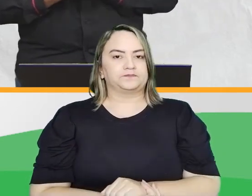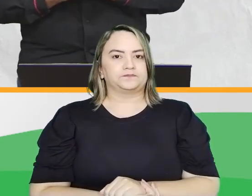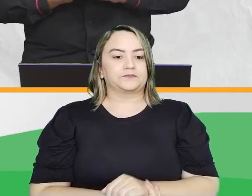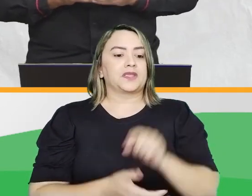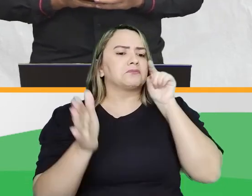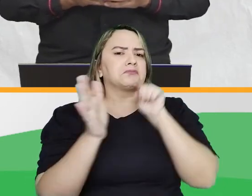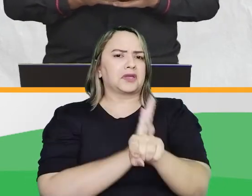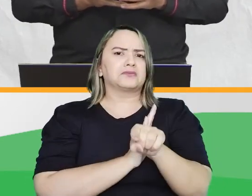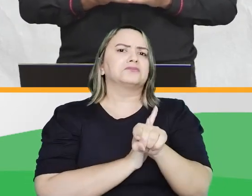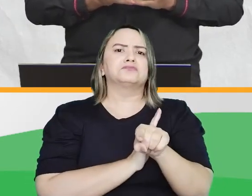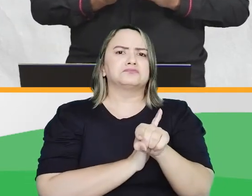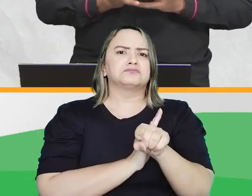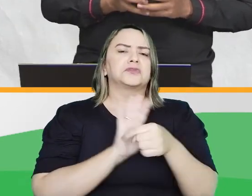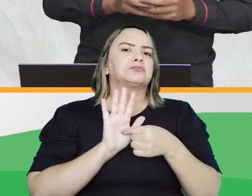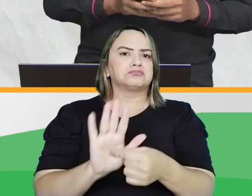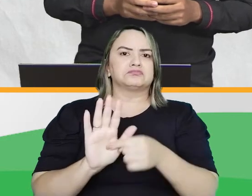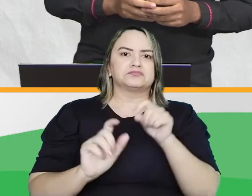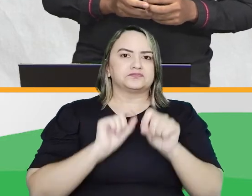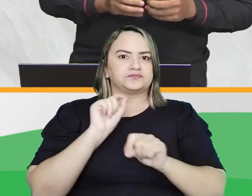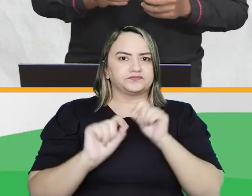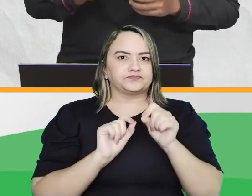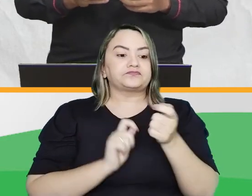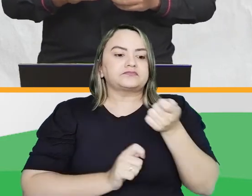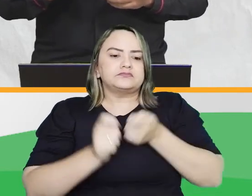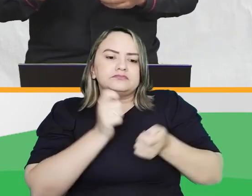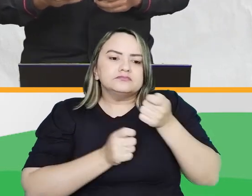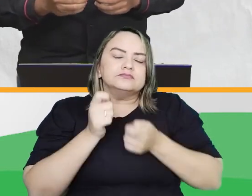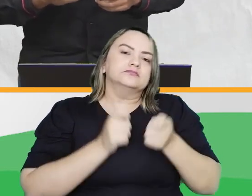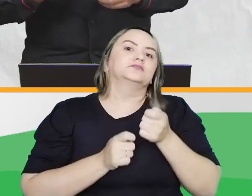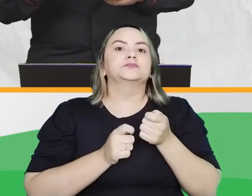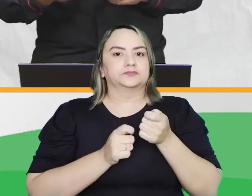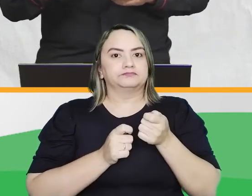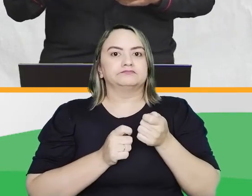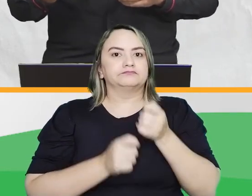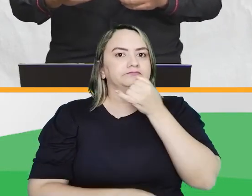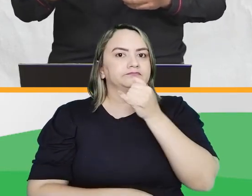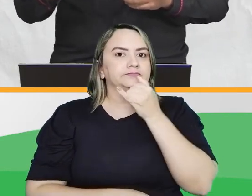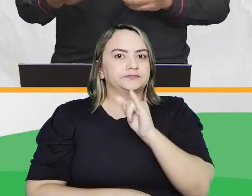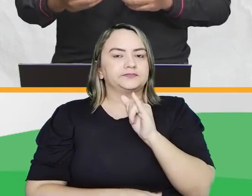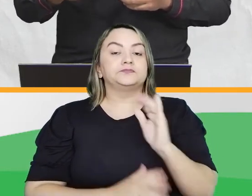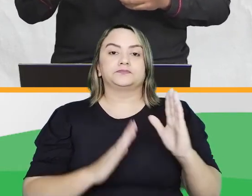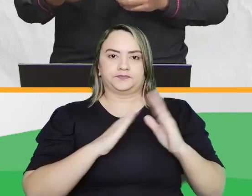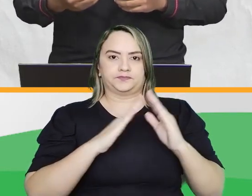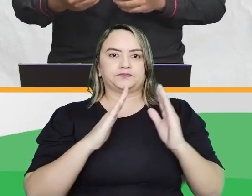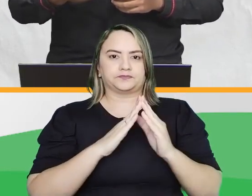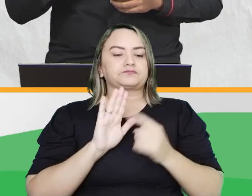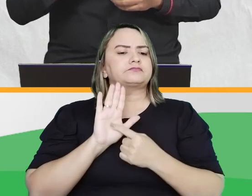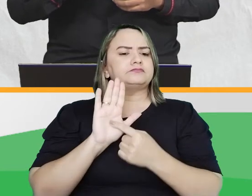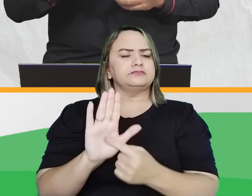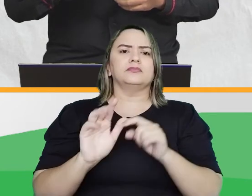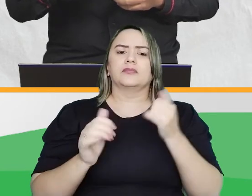justamente sobre isso. Então, a questão diz o seguinte, entre as inúmeras recomendações dadas para a economia de energia elétrica em uma